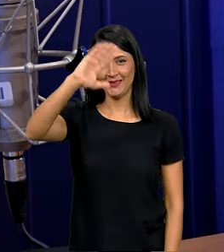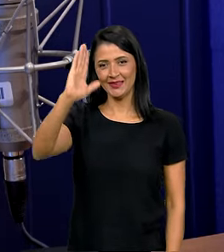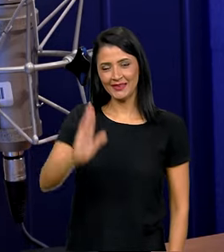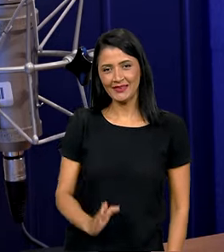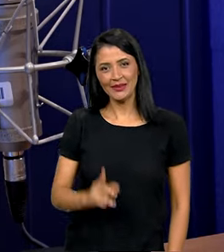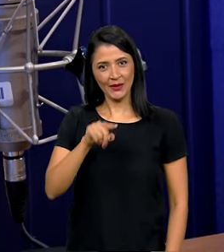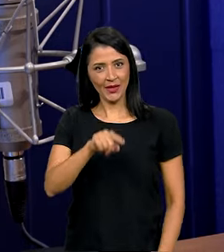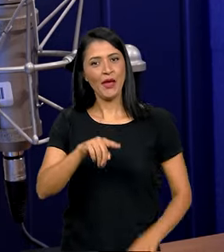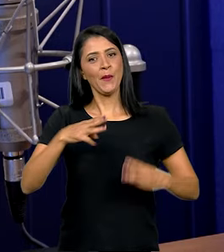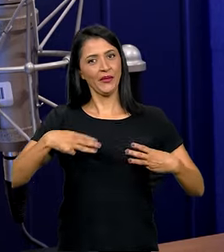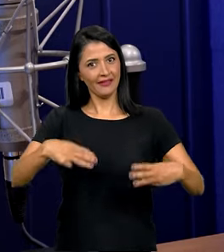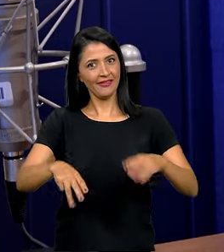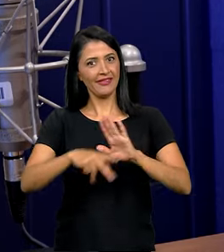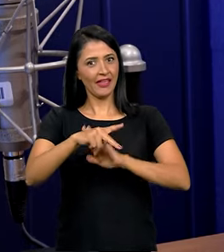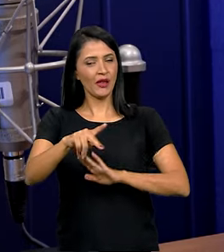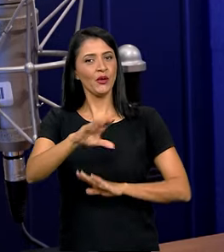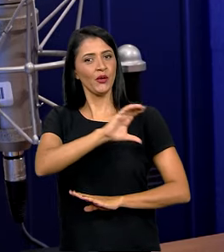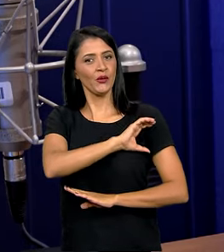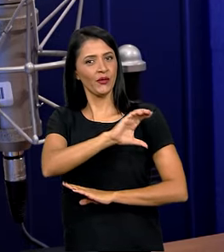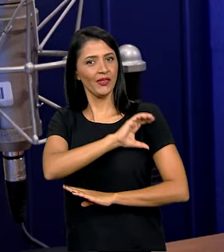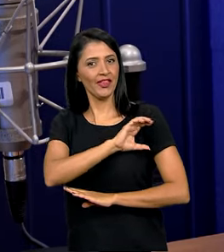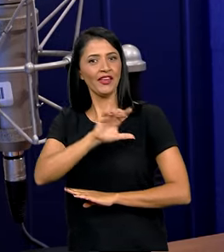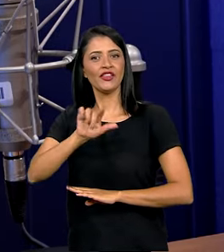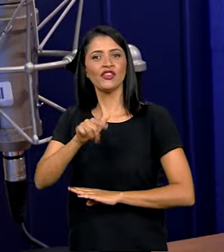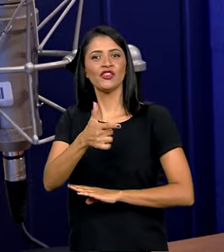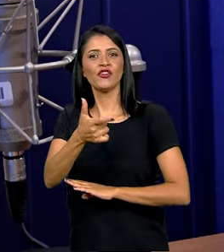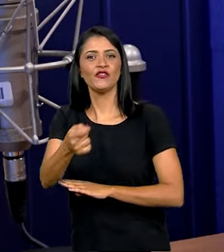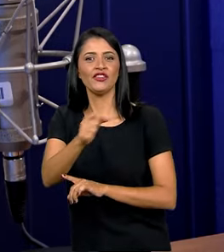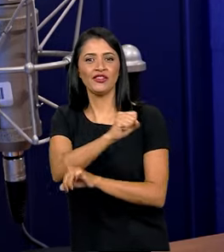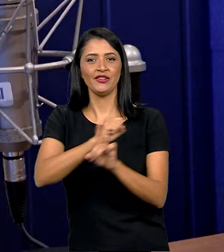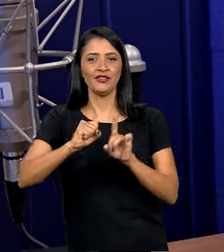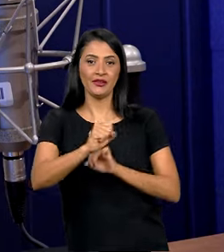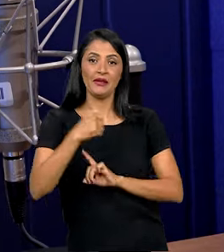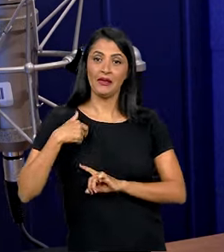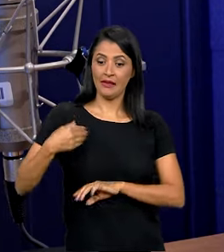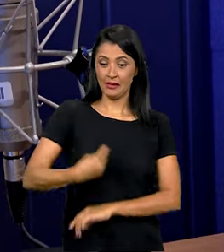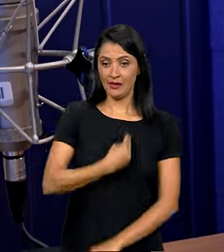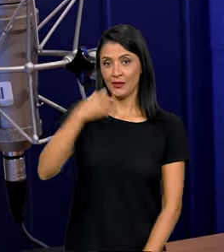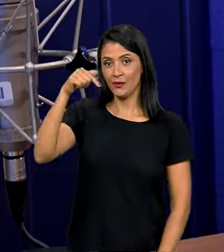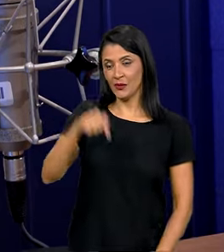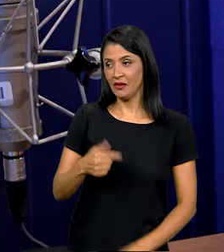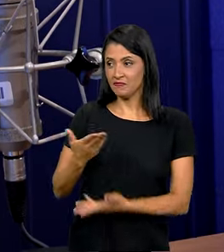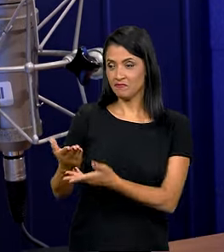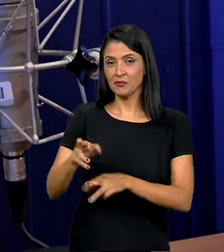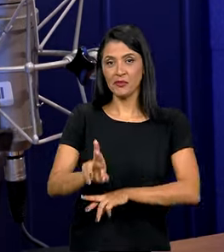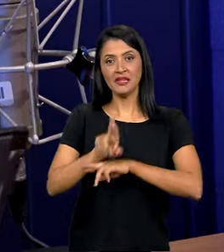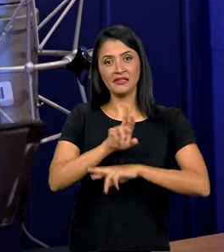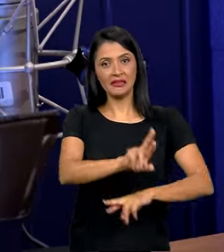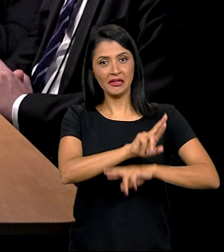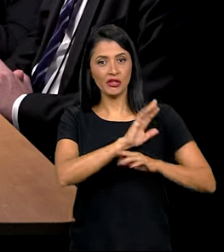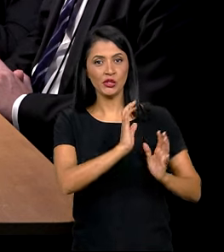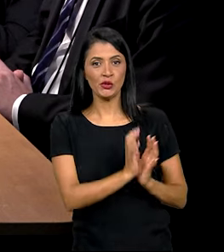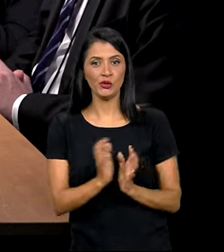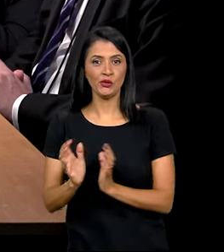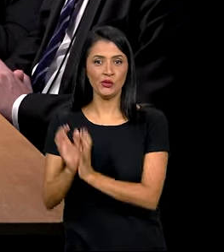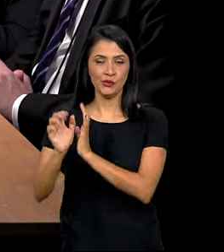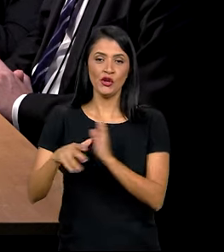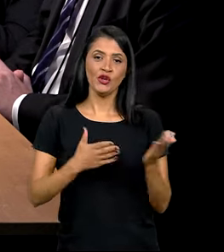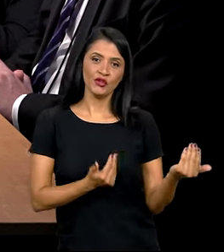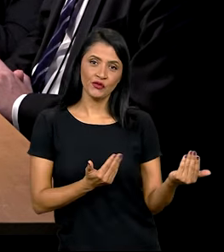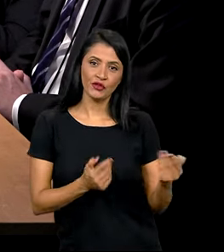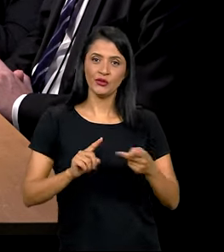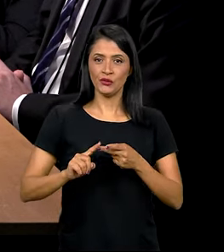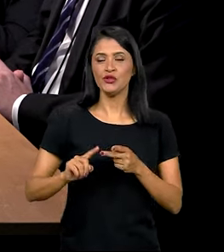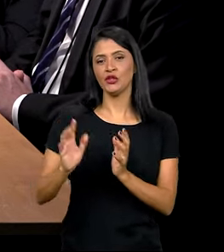da república que é o ministério que coordena o G20 social eu estou aqui com os representantes de grupos de